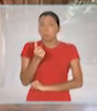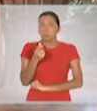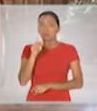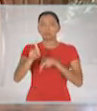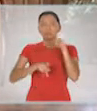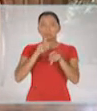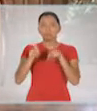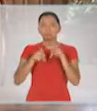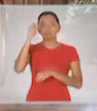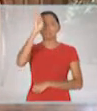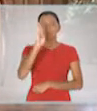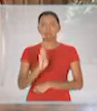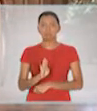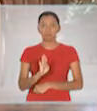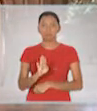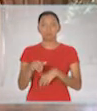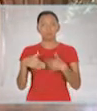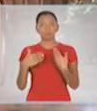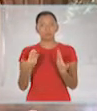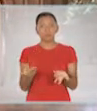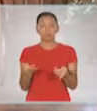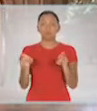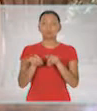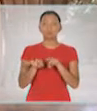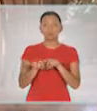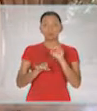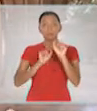30% da população brasileira. E,